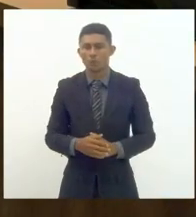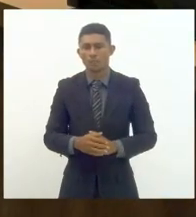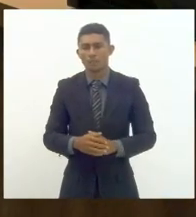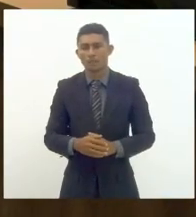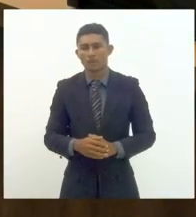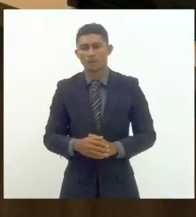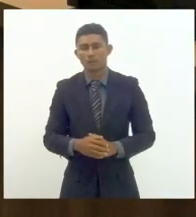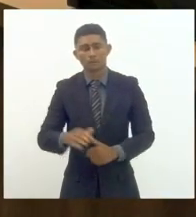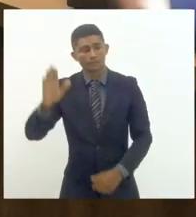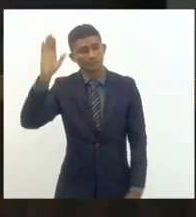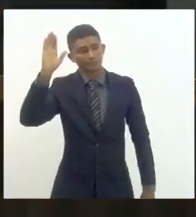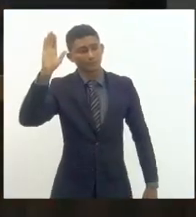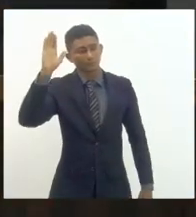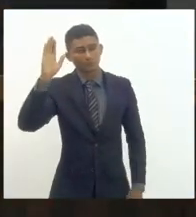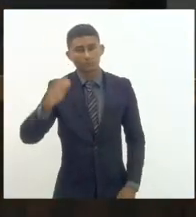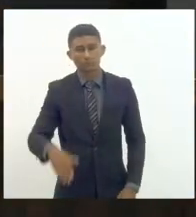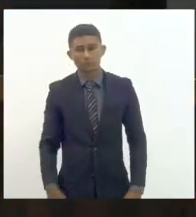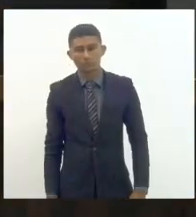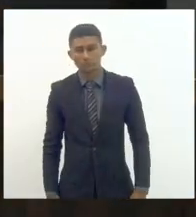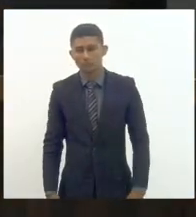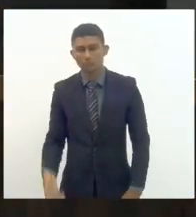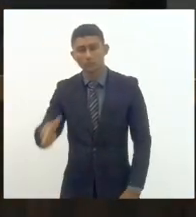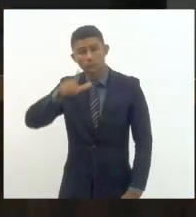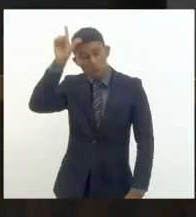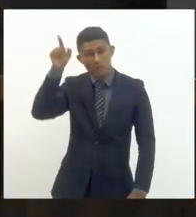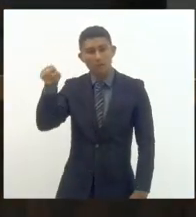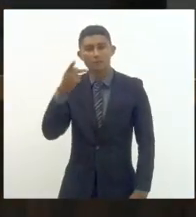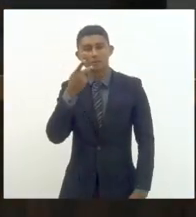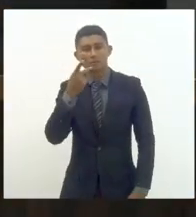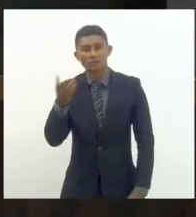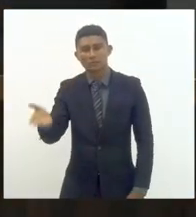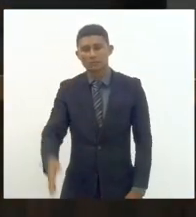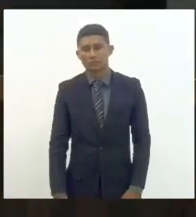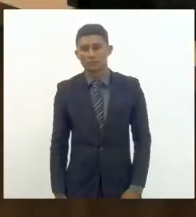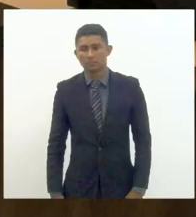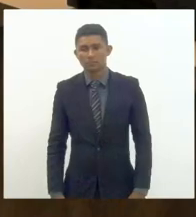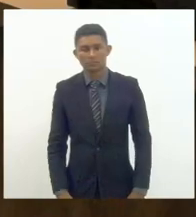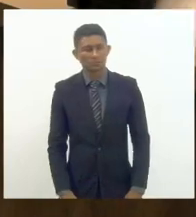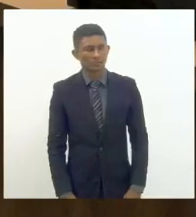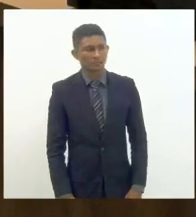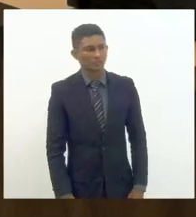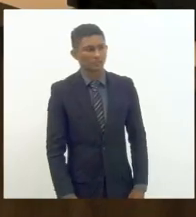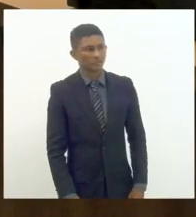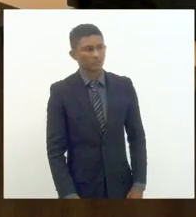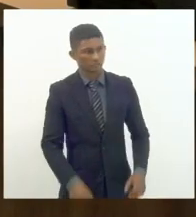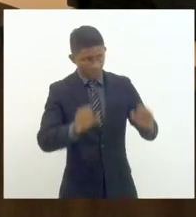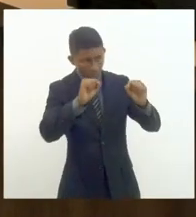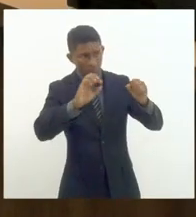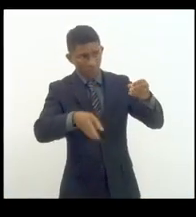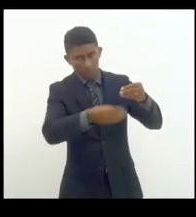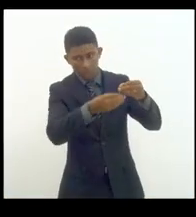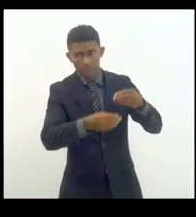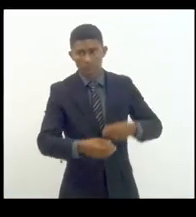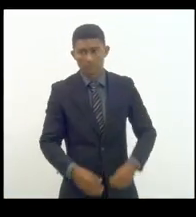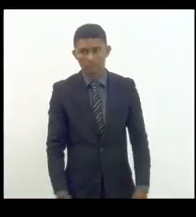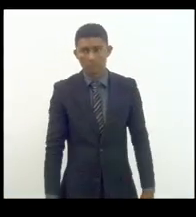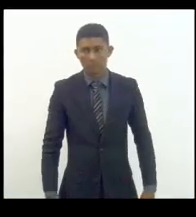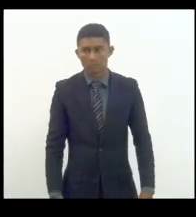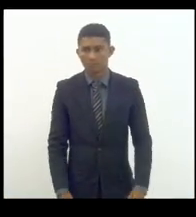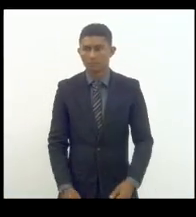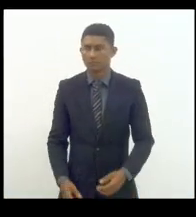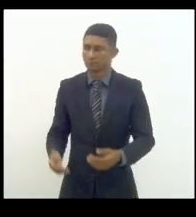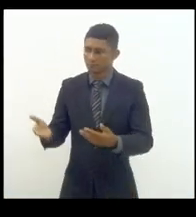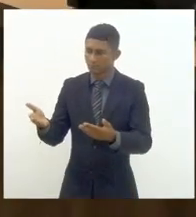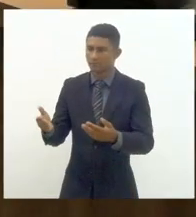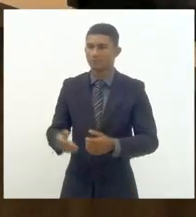Moraes. Então vamos, o Chico, o Luiz Paulo está falando. Posso lhe fazer uma parte, Chico? Lógico,